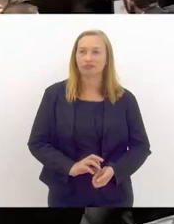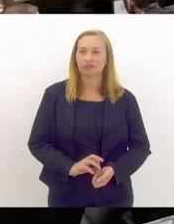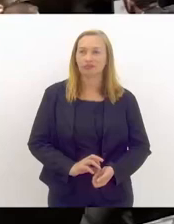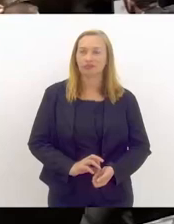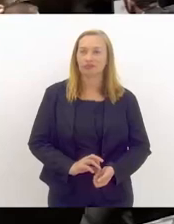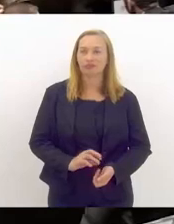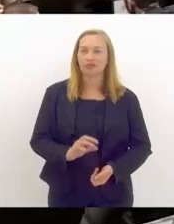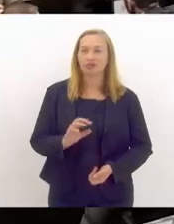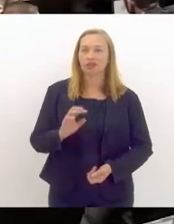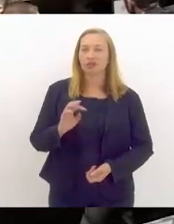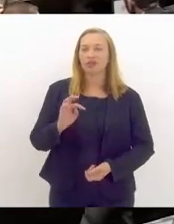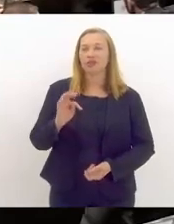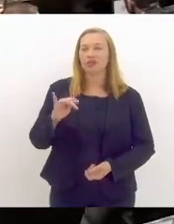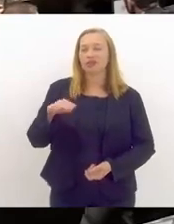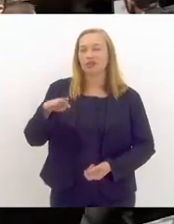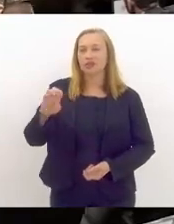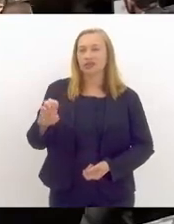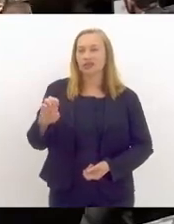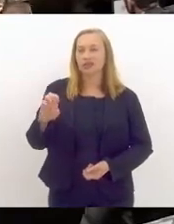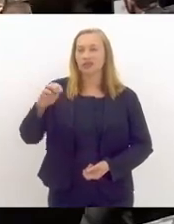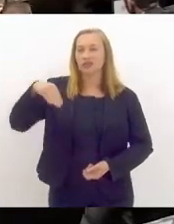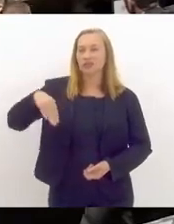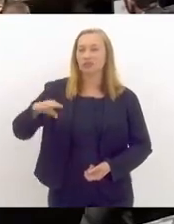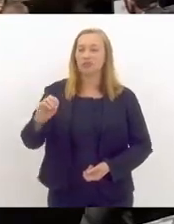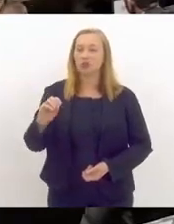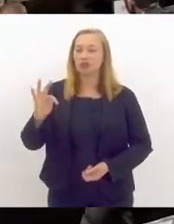Franciane Mota.